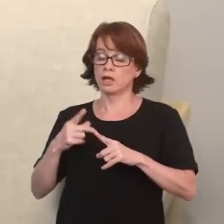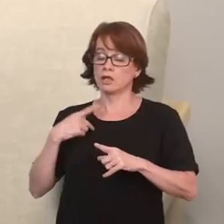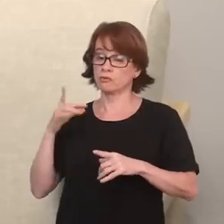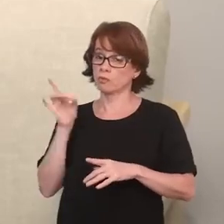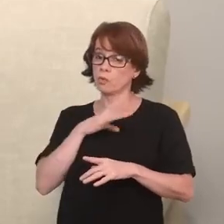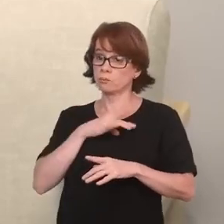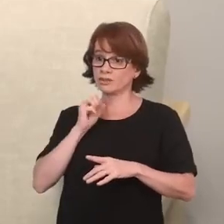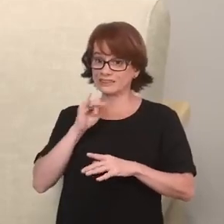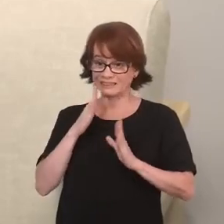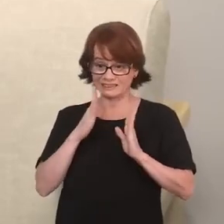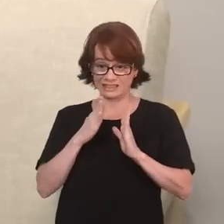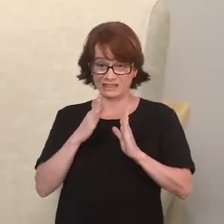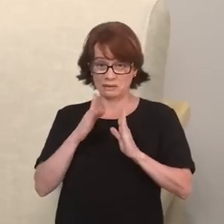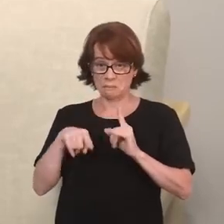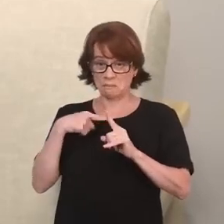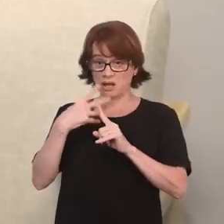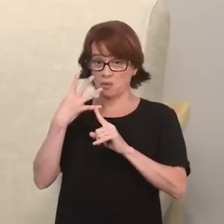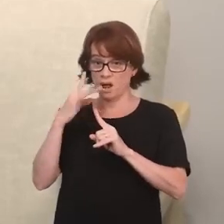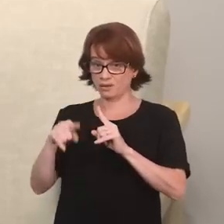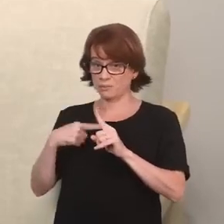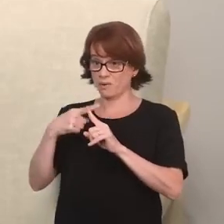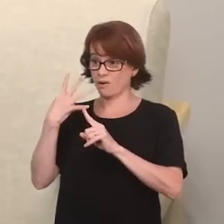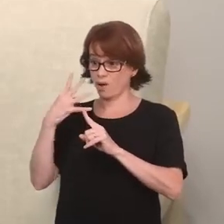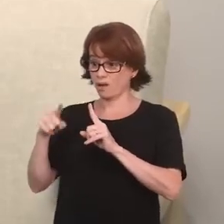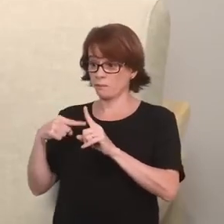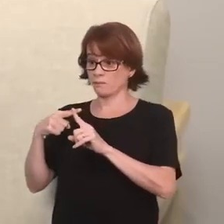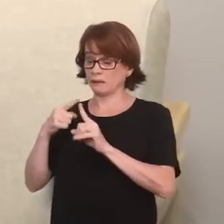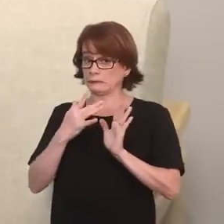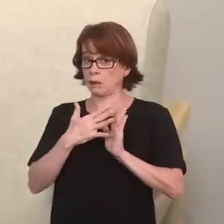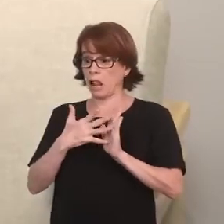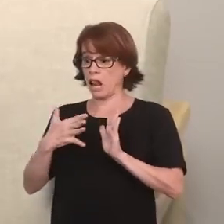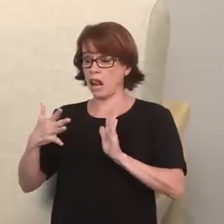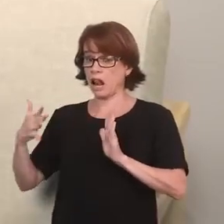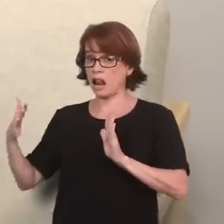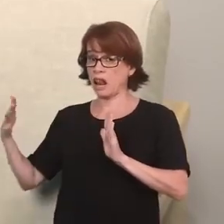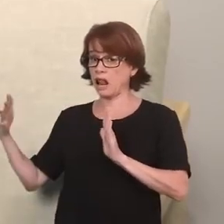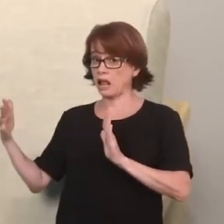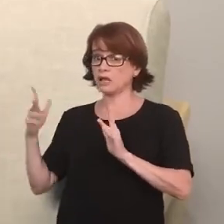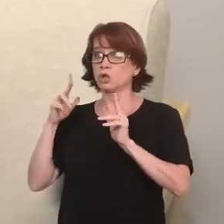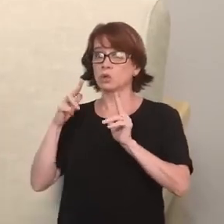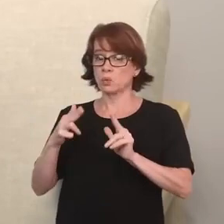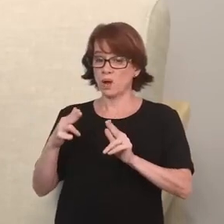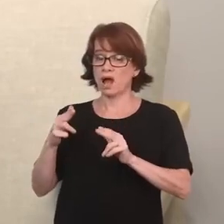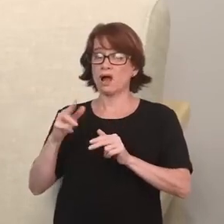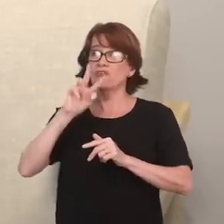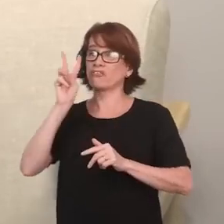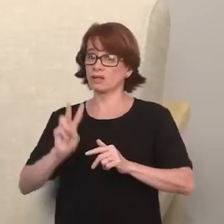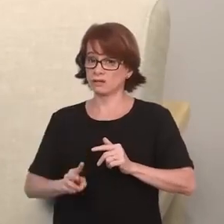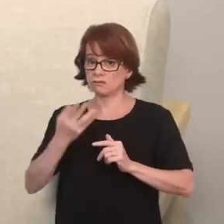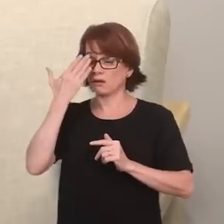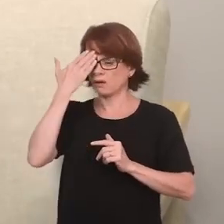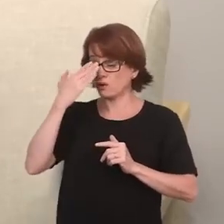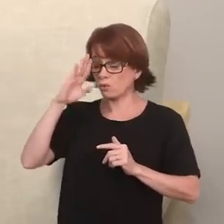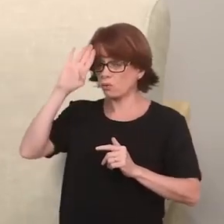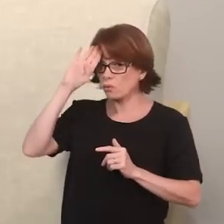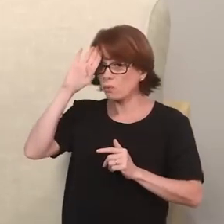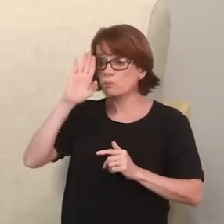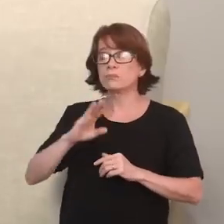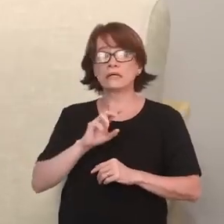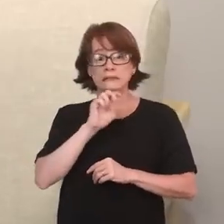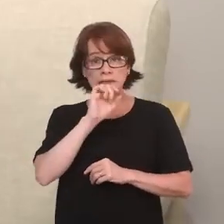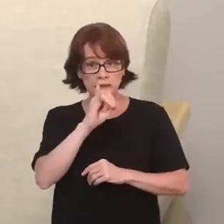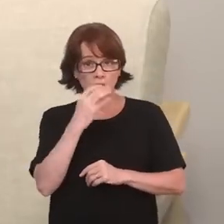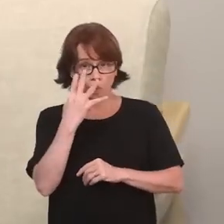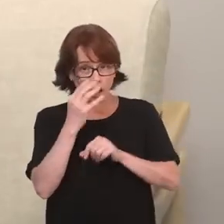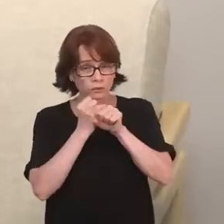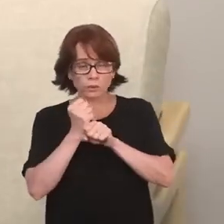saia mais, do jeito que é na Venezuela, em Cuba. Então, se forem só 4 anos, gente, eu estou muito disposta a lutar, a brigar, a fazer uma